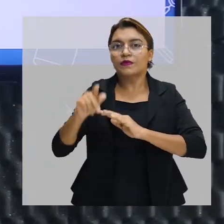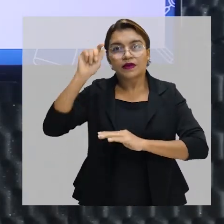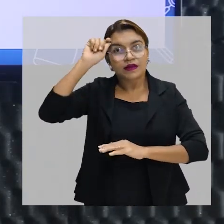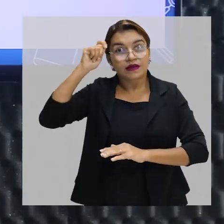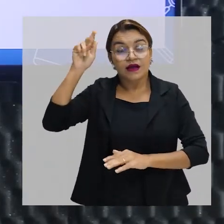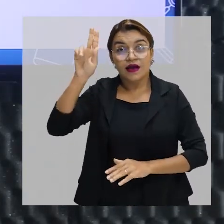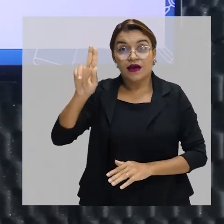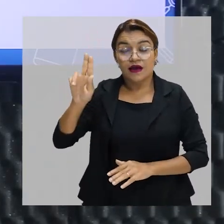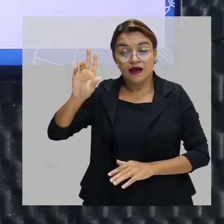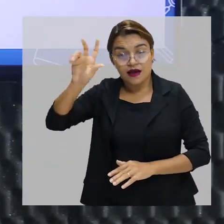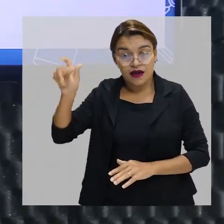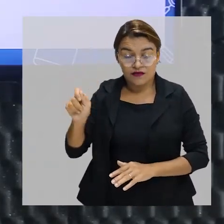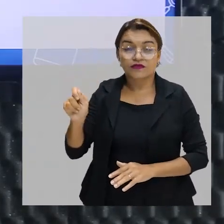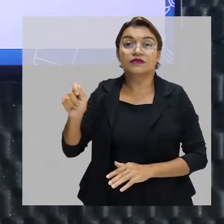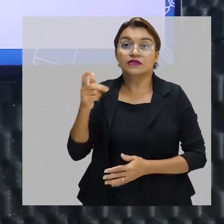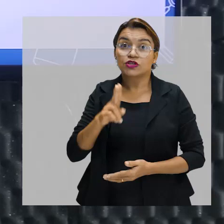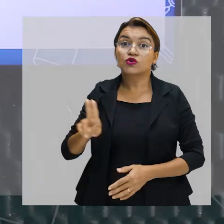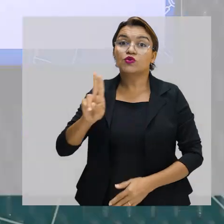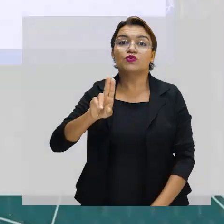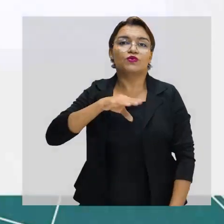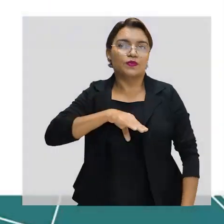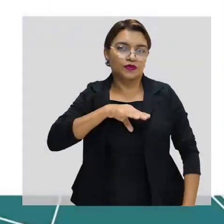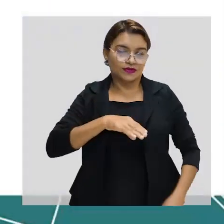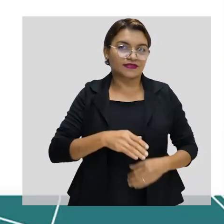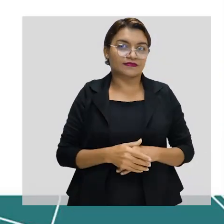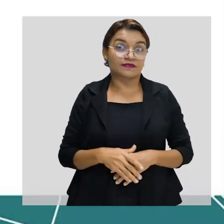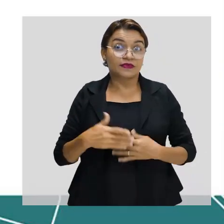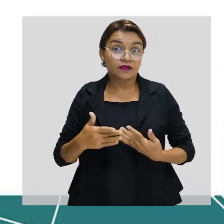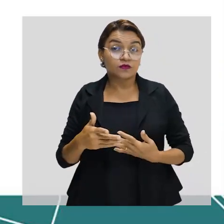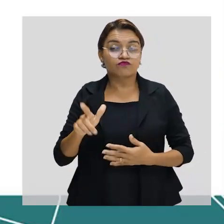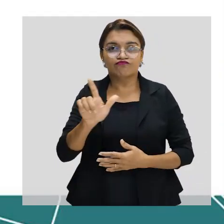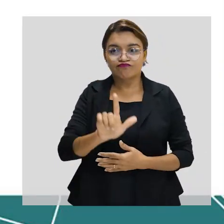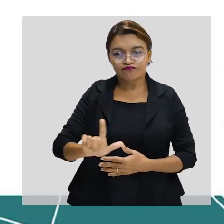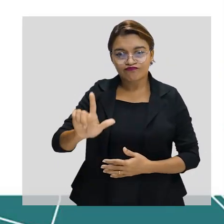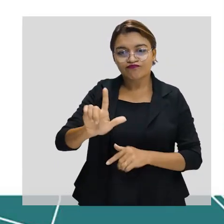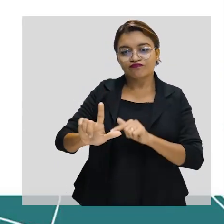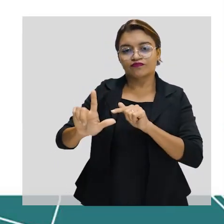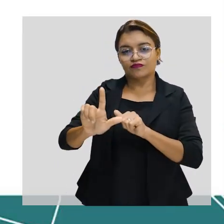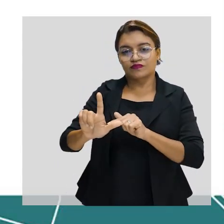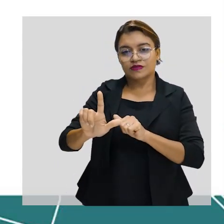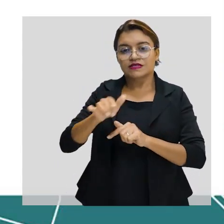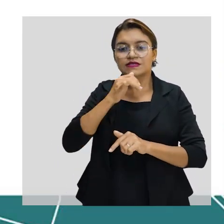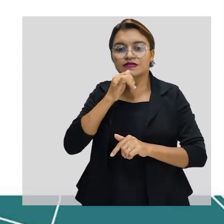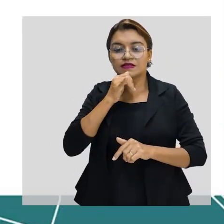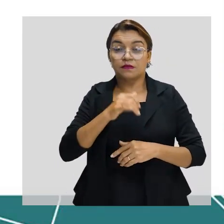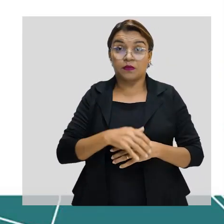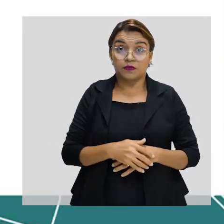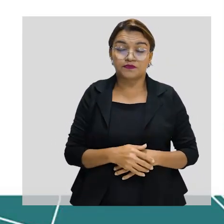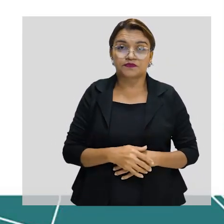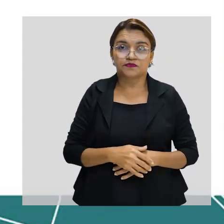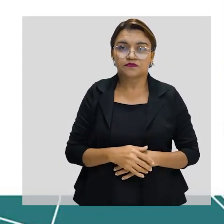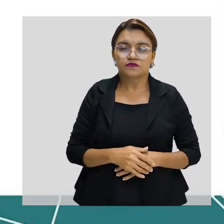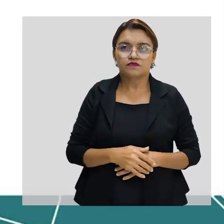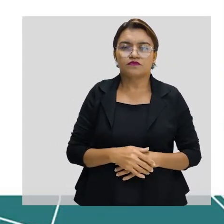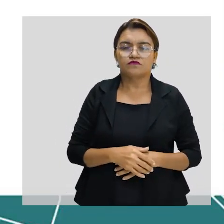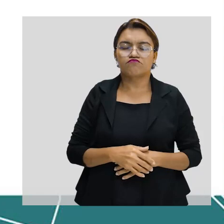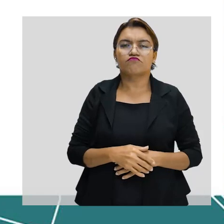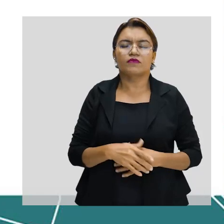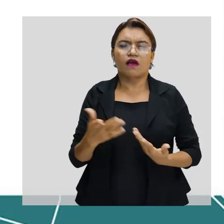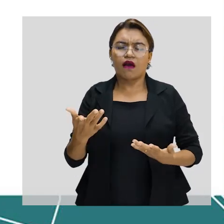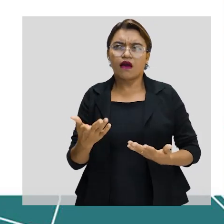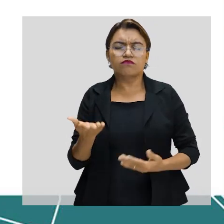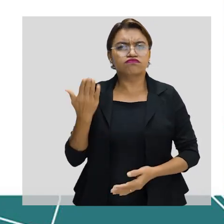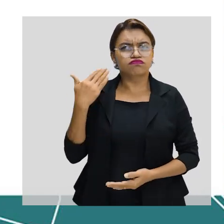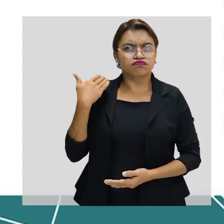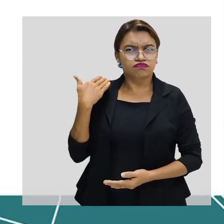língua portuguesa, ok? E essas literaturas, elas não são antigas, não